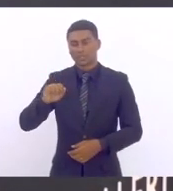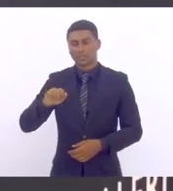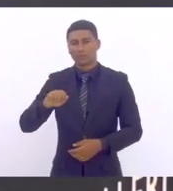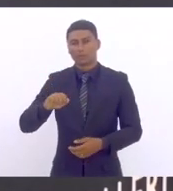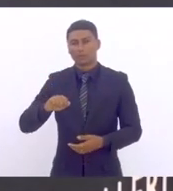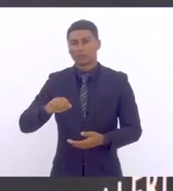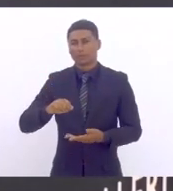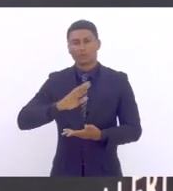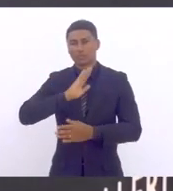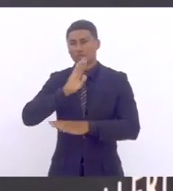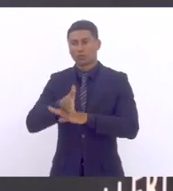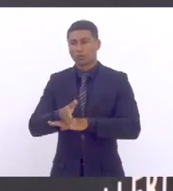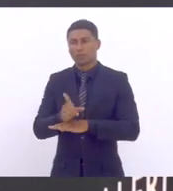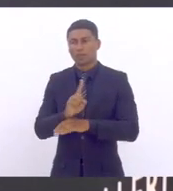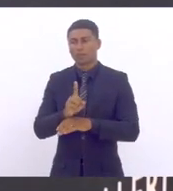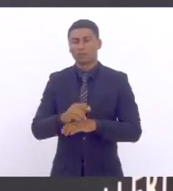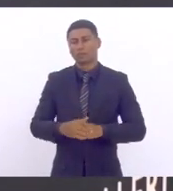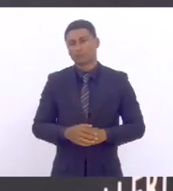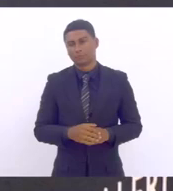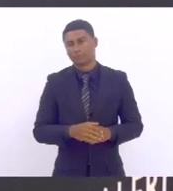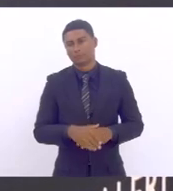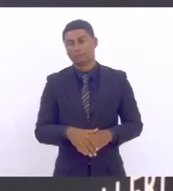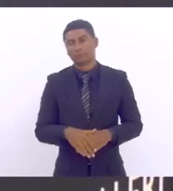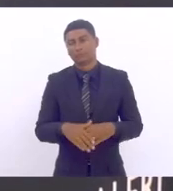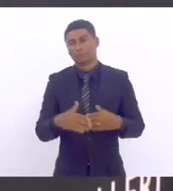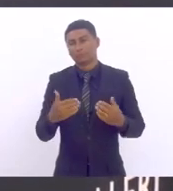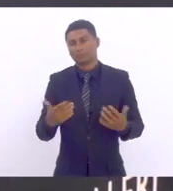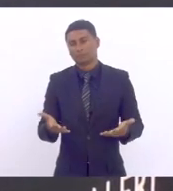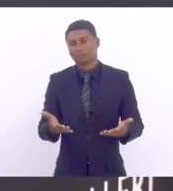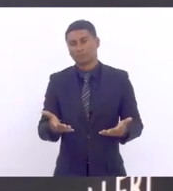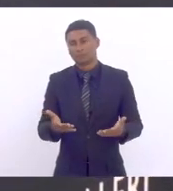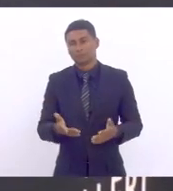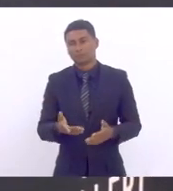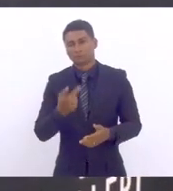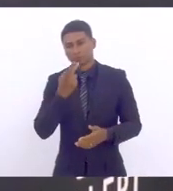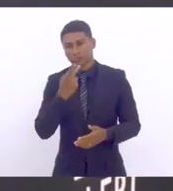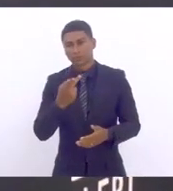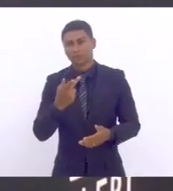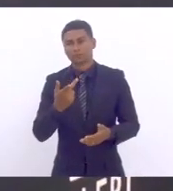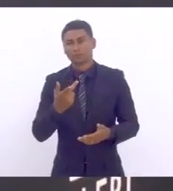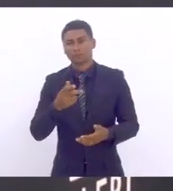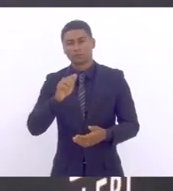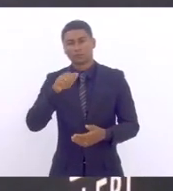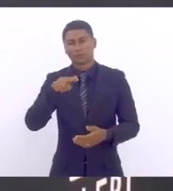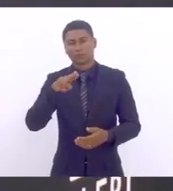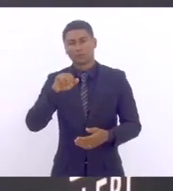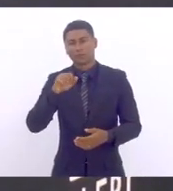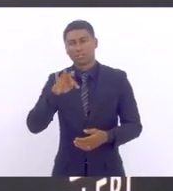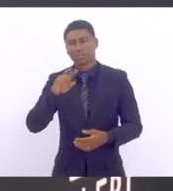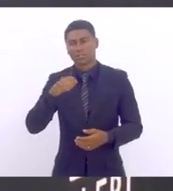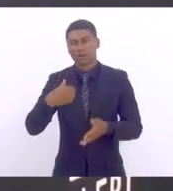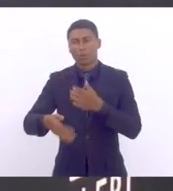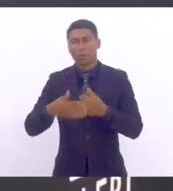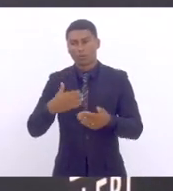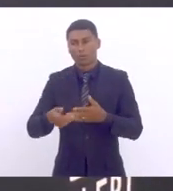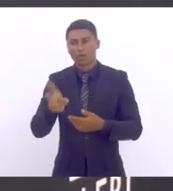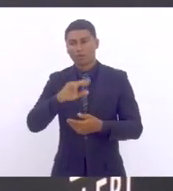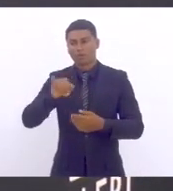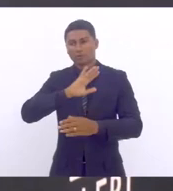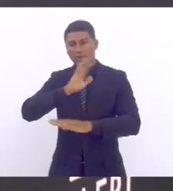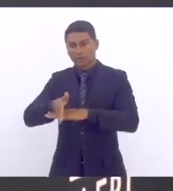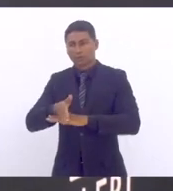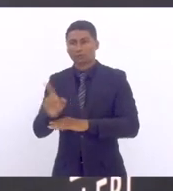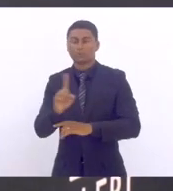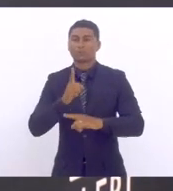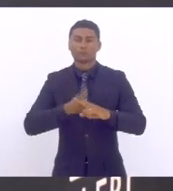por processos de inconstitucionalidade. Portanto, não é verdade dizer que qualquer anistia concedida será derrubada, porque houve